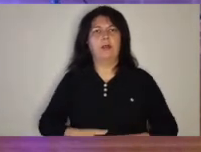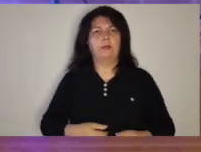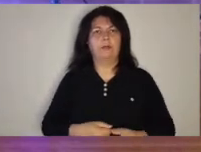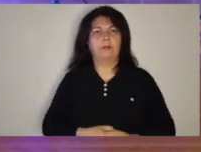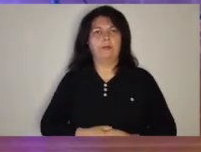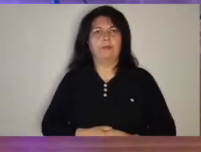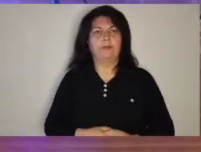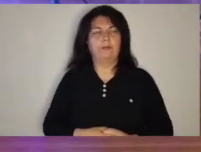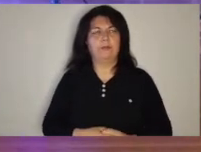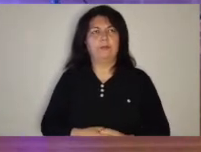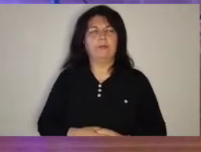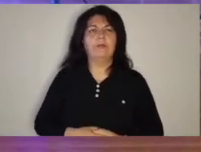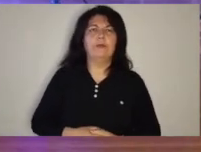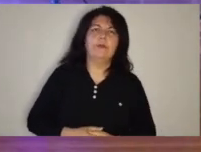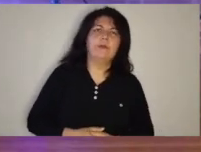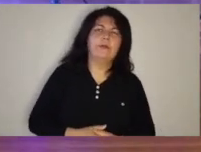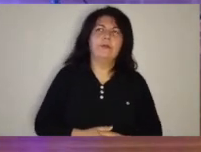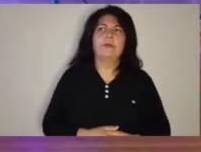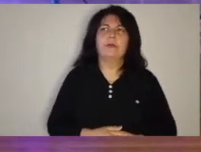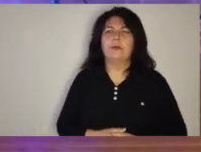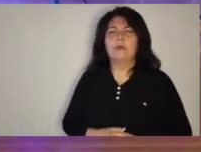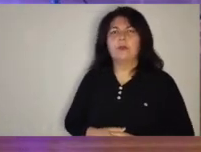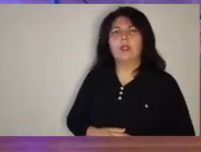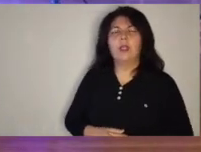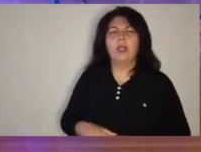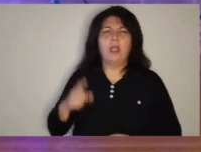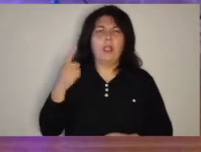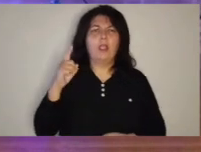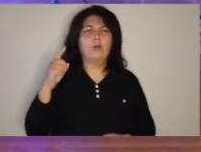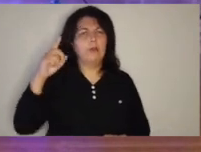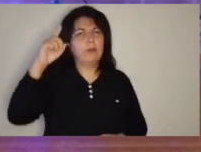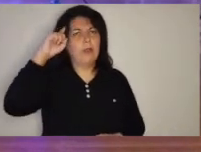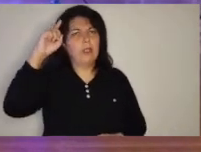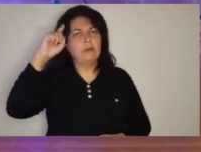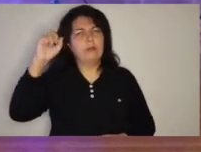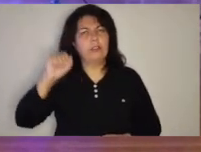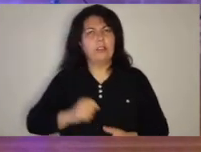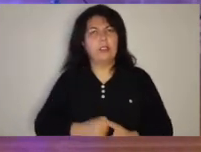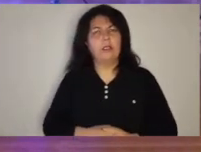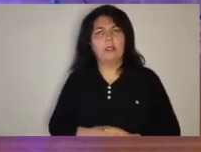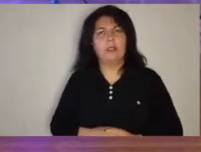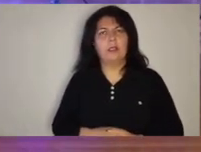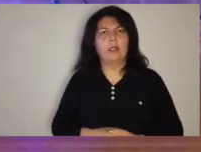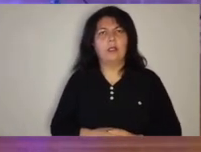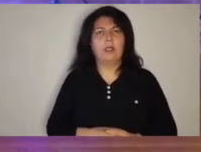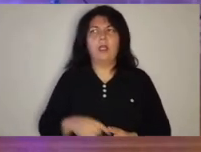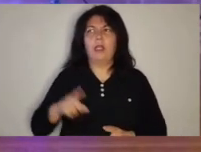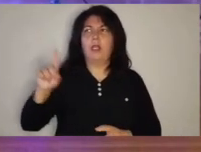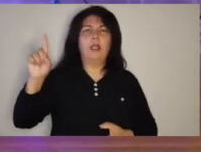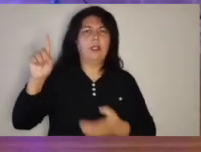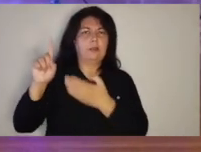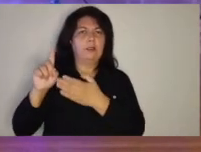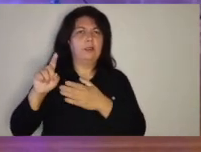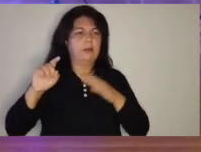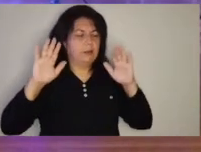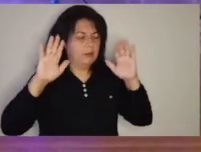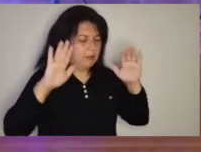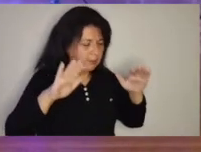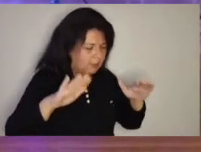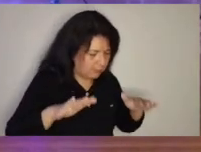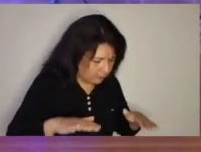e diz na palavra do Senhor, que no primeiro dia, esse Deus se prostrou diante da arca do